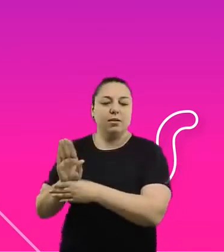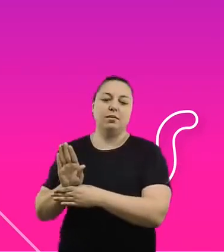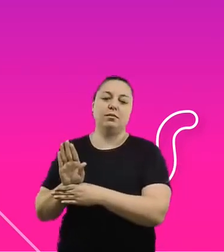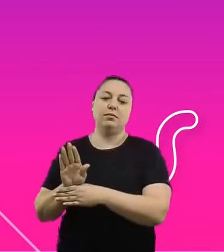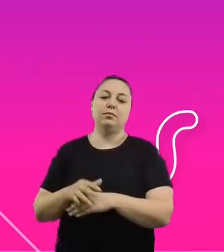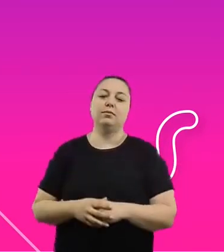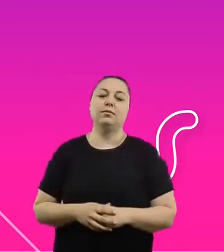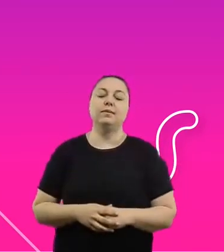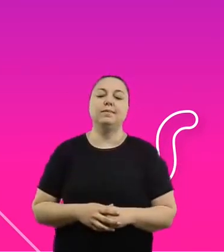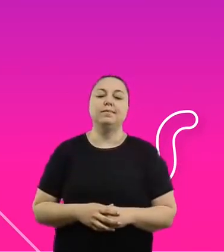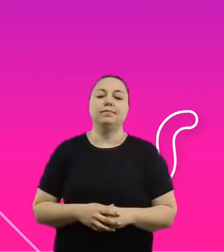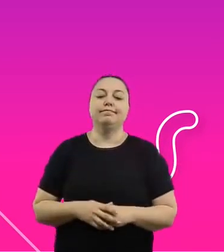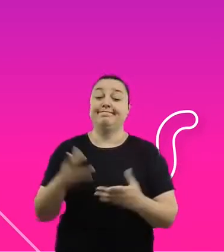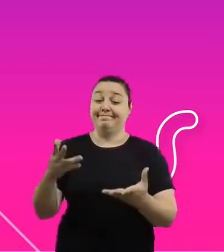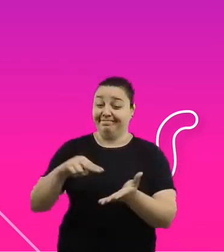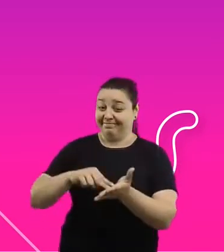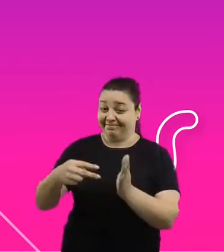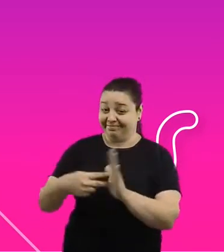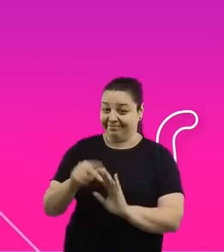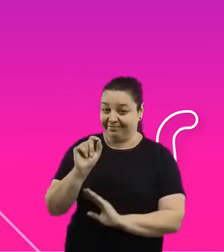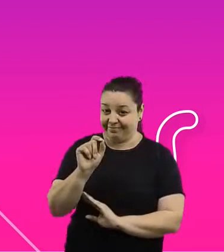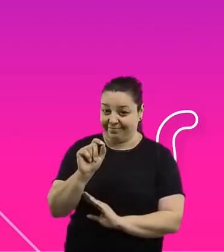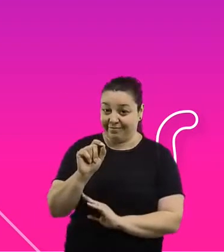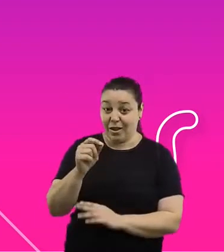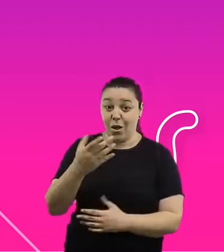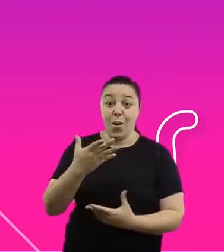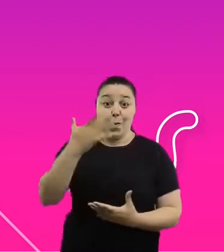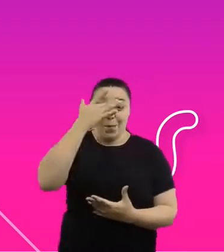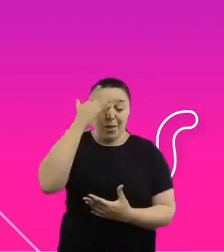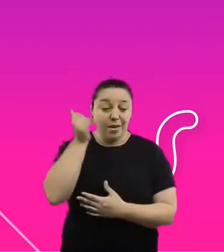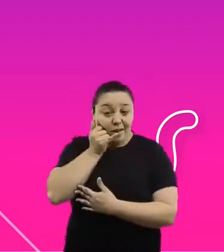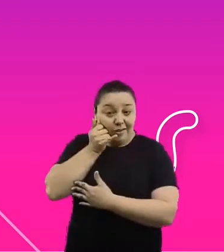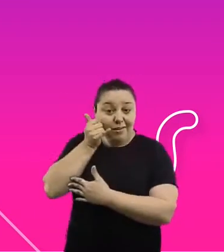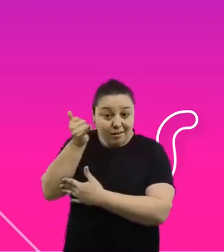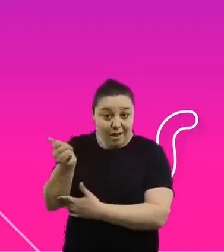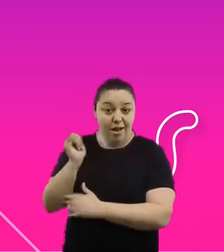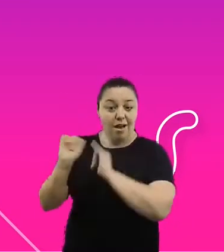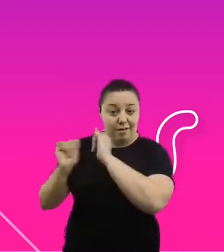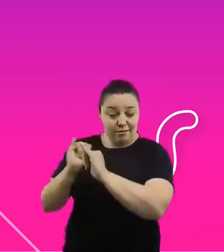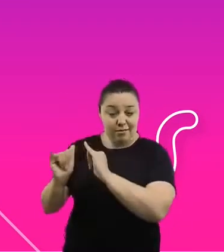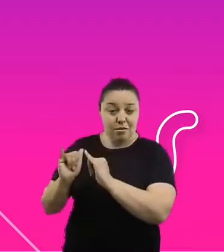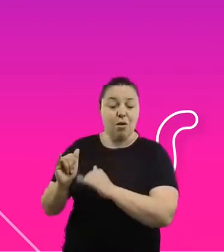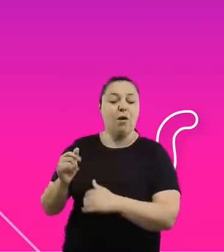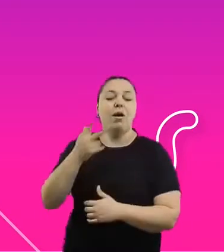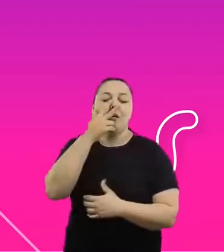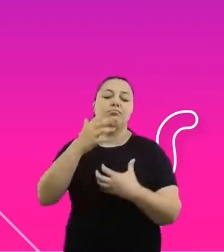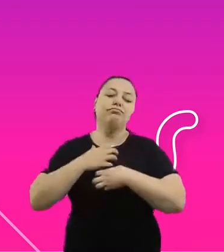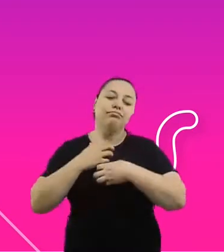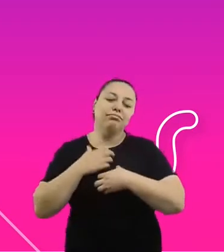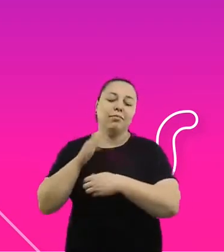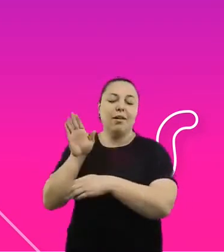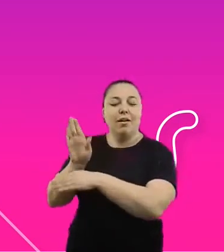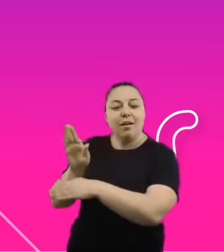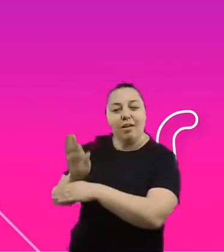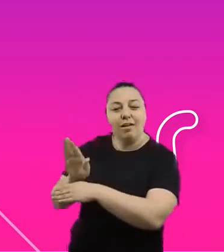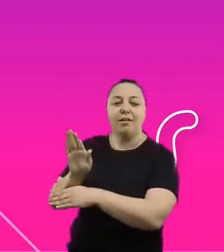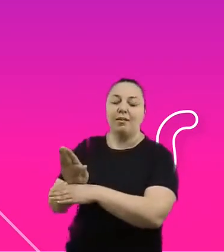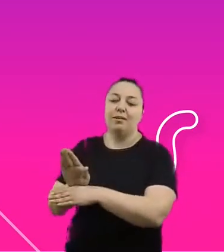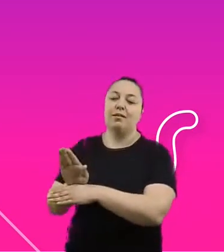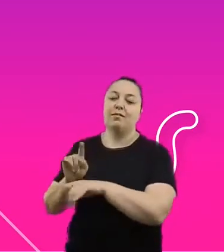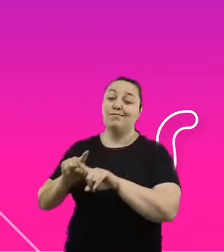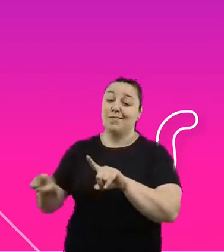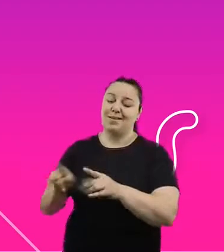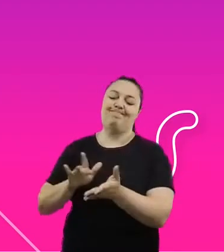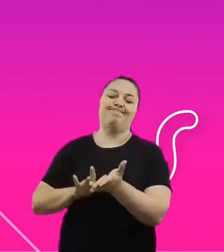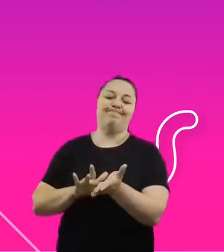Ou seja, foi alguém ali tentando se passar por uma pessoa que estava tentando ajudar a minha mãe, né? Estava tentando, enfim, fazer com